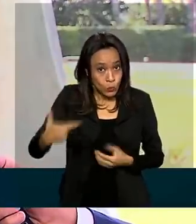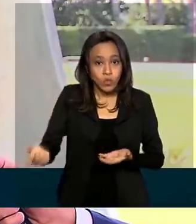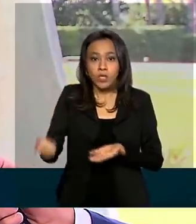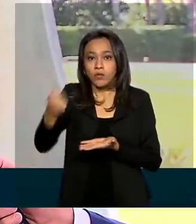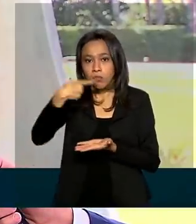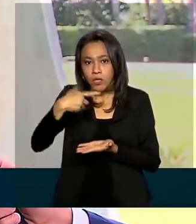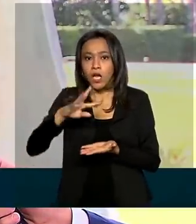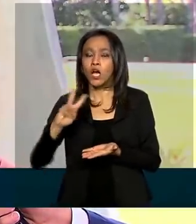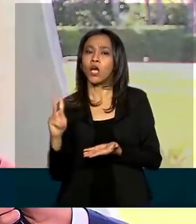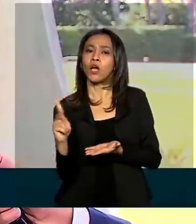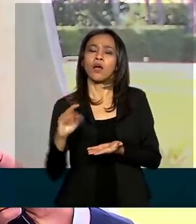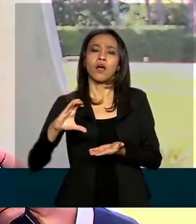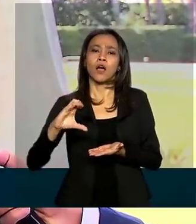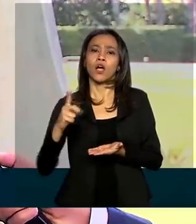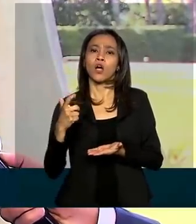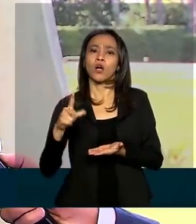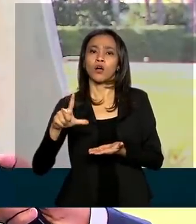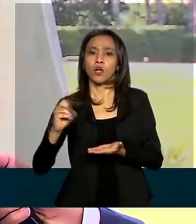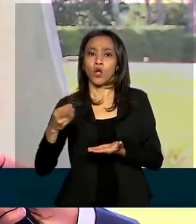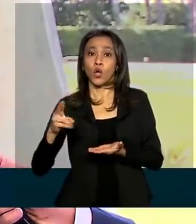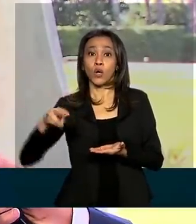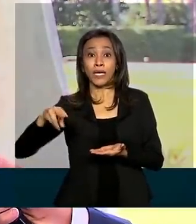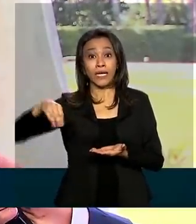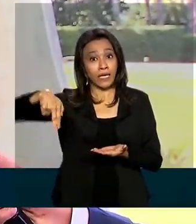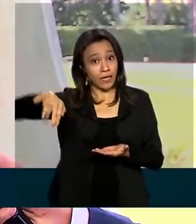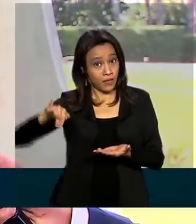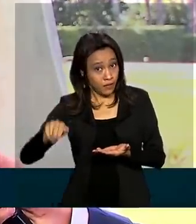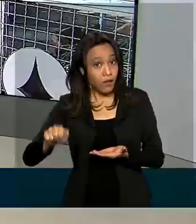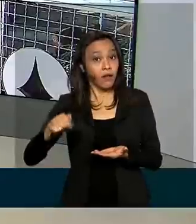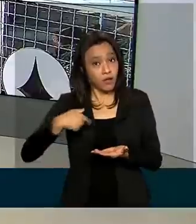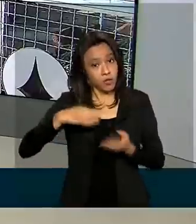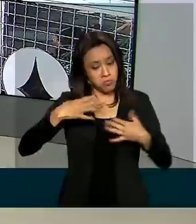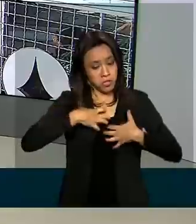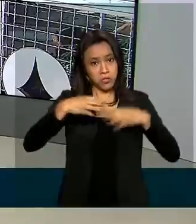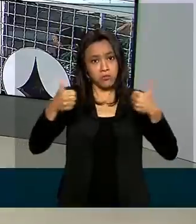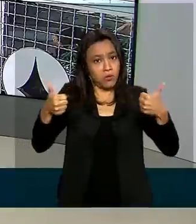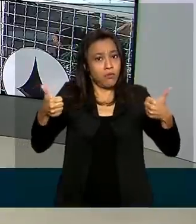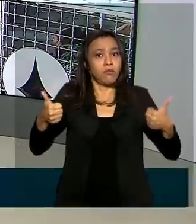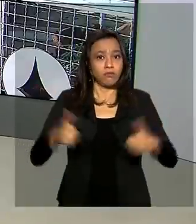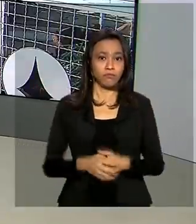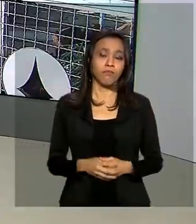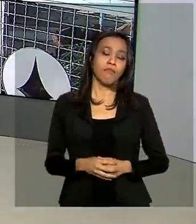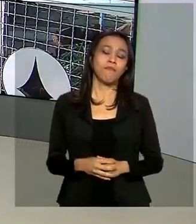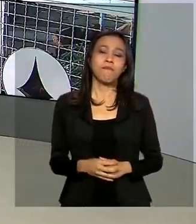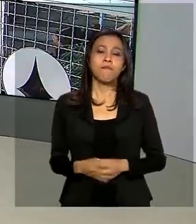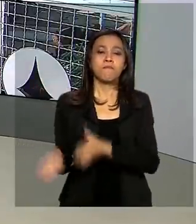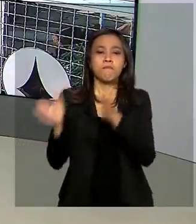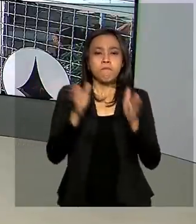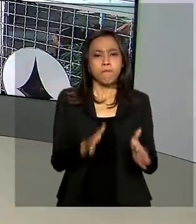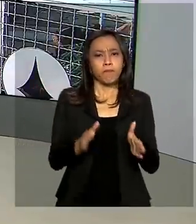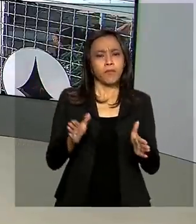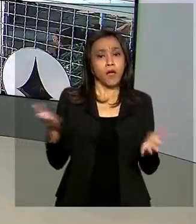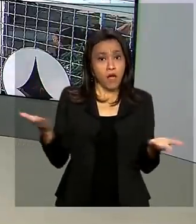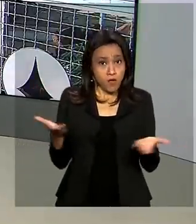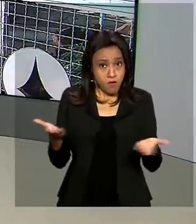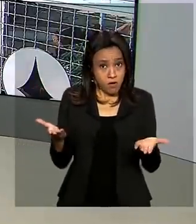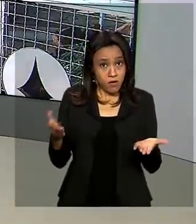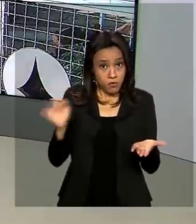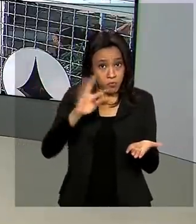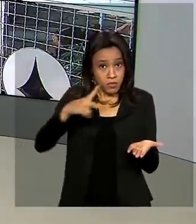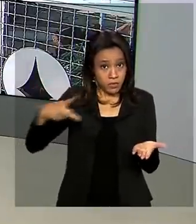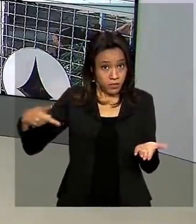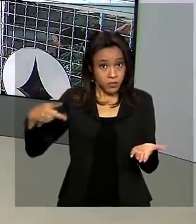joaquina e confessa você estou perfeitamente bem tá não presidente agora vai ficar em